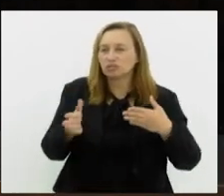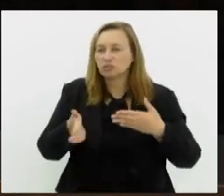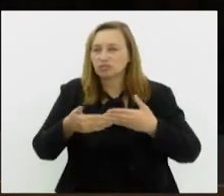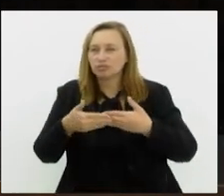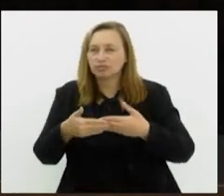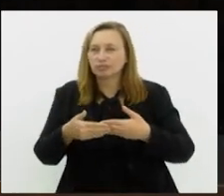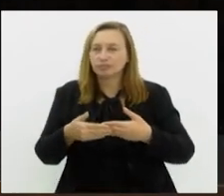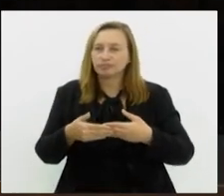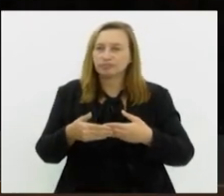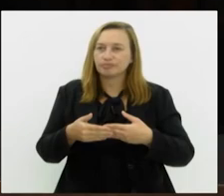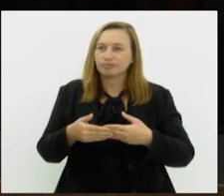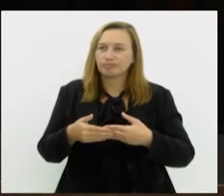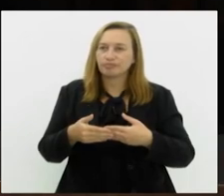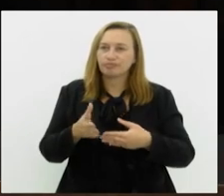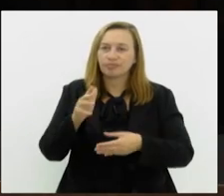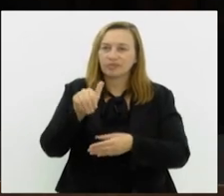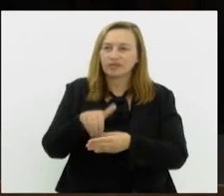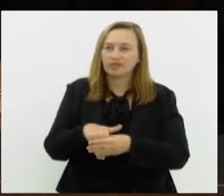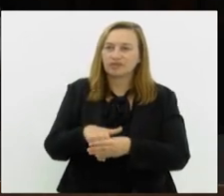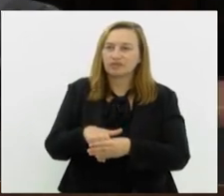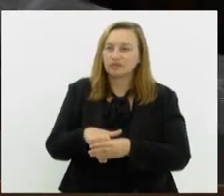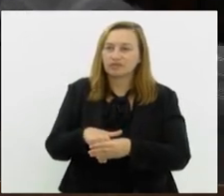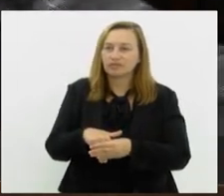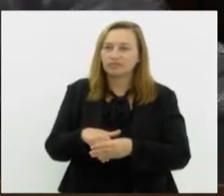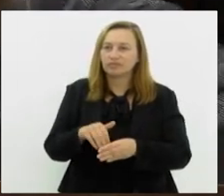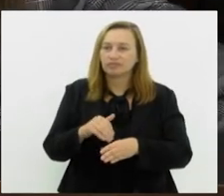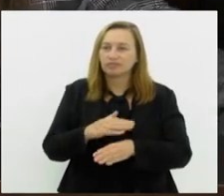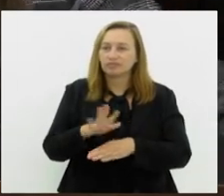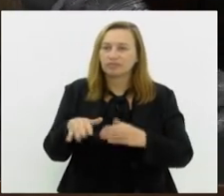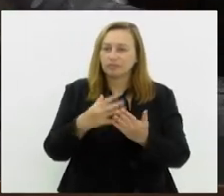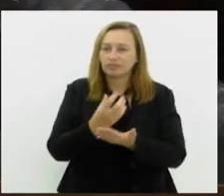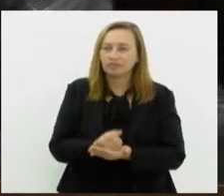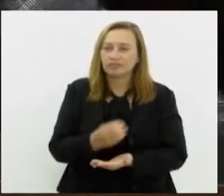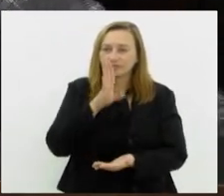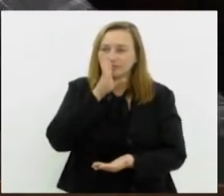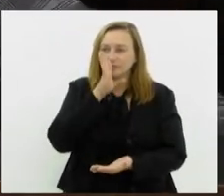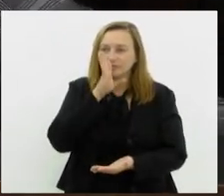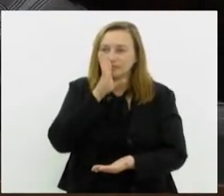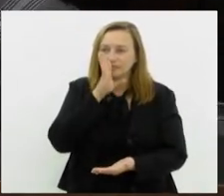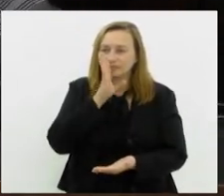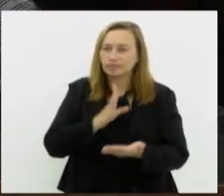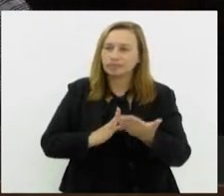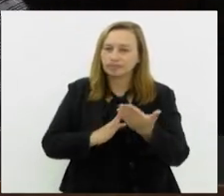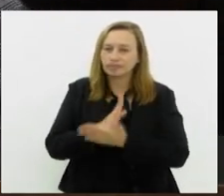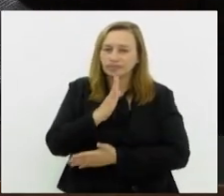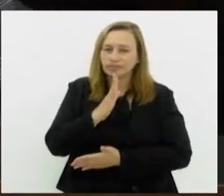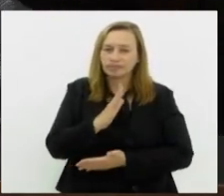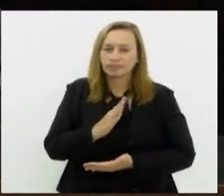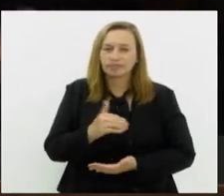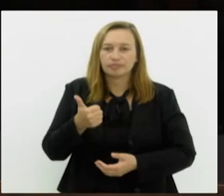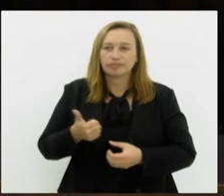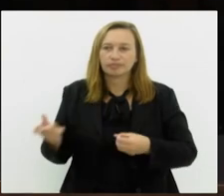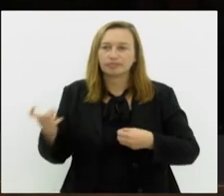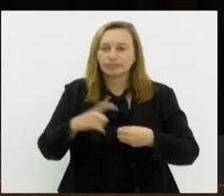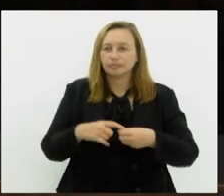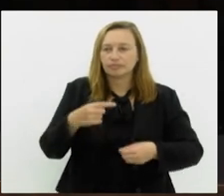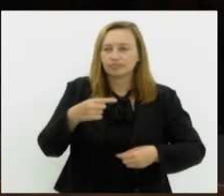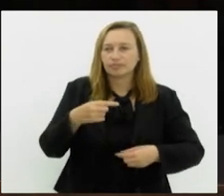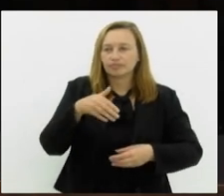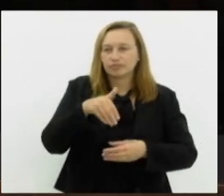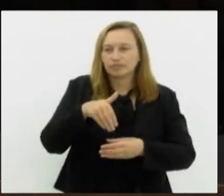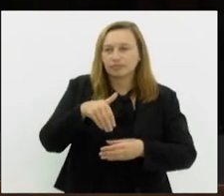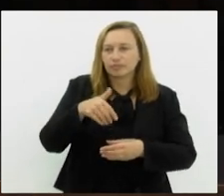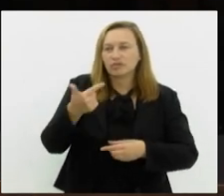discutir, encerrada a discussão. Em votação, senhores que aprovam, permaneçam como estão. Aprovado em primeira, retorna